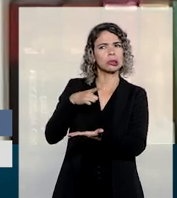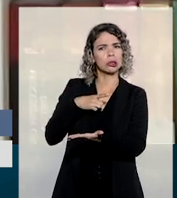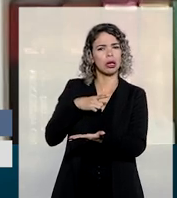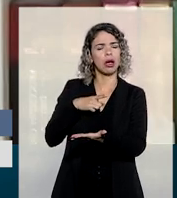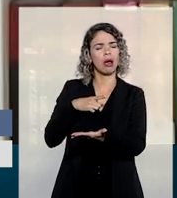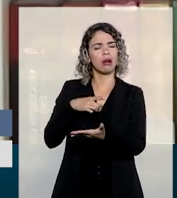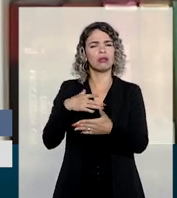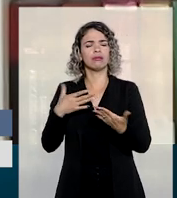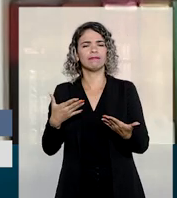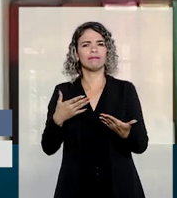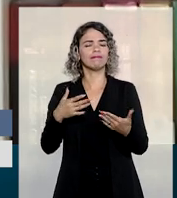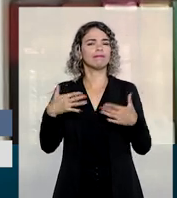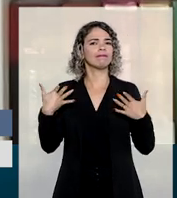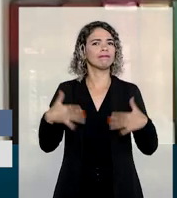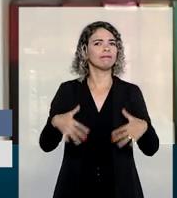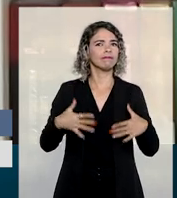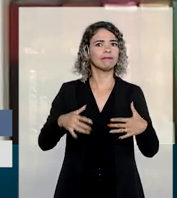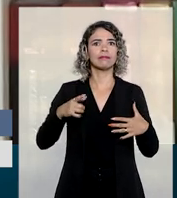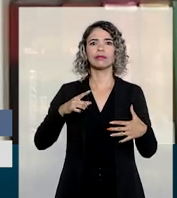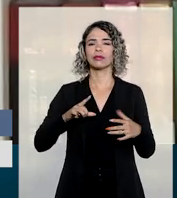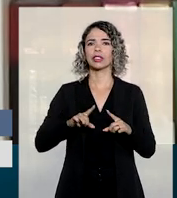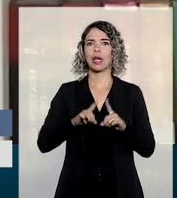direito dado à parte para